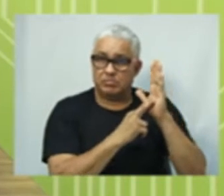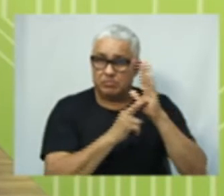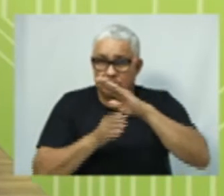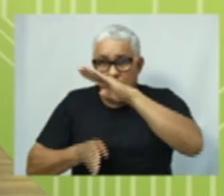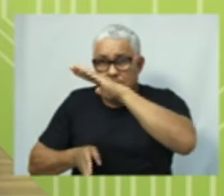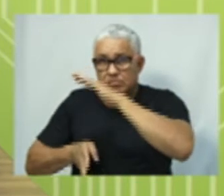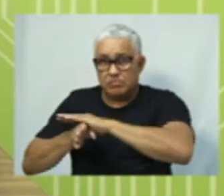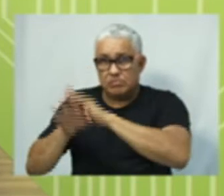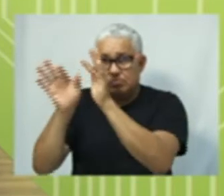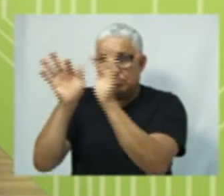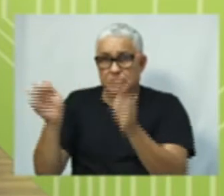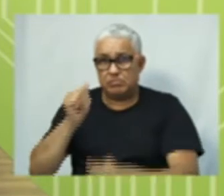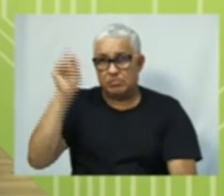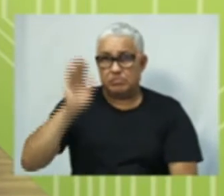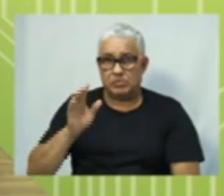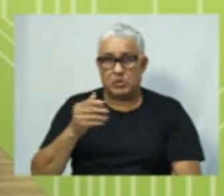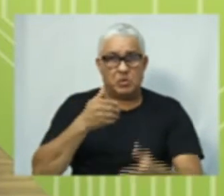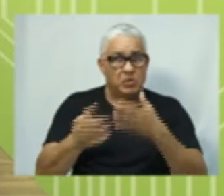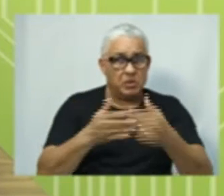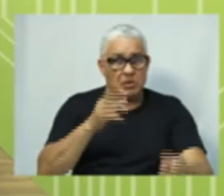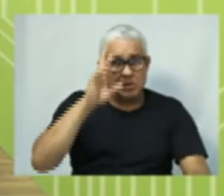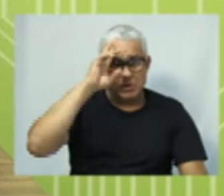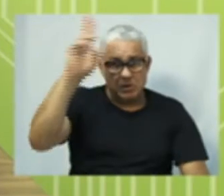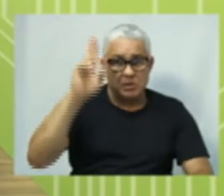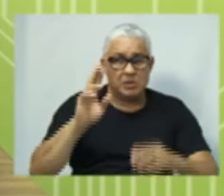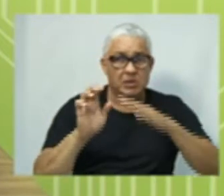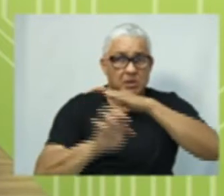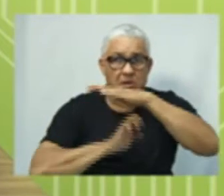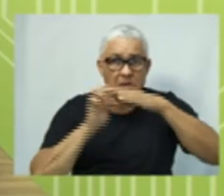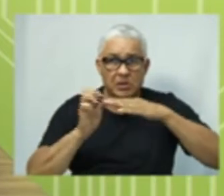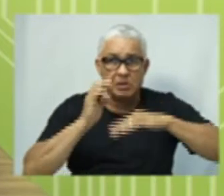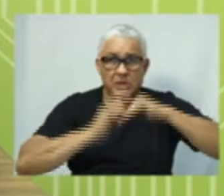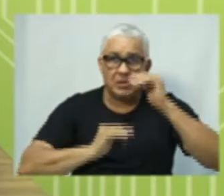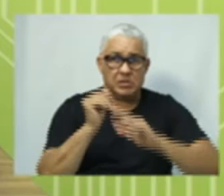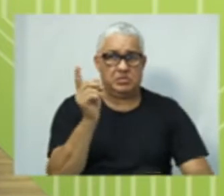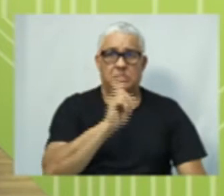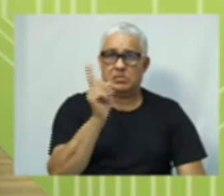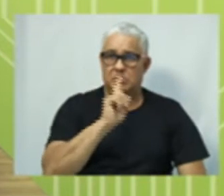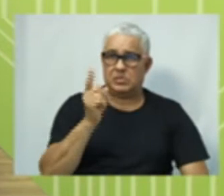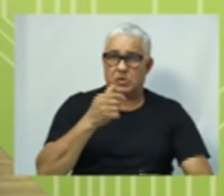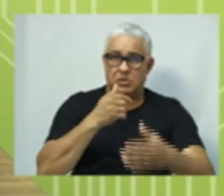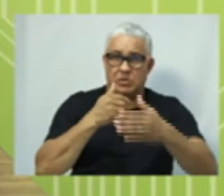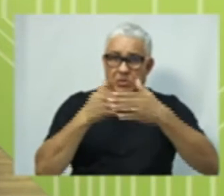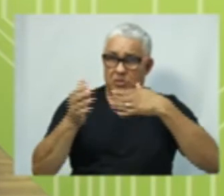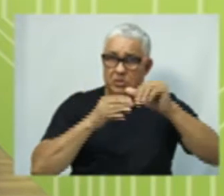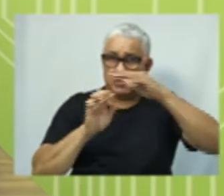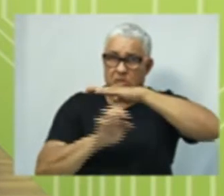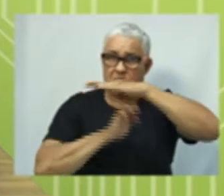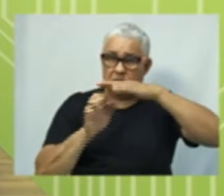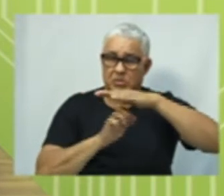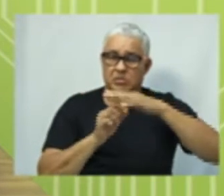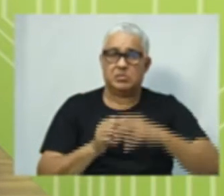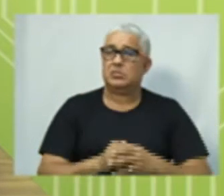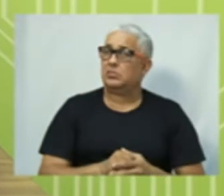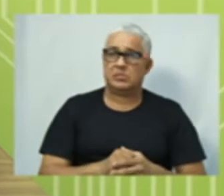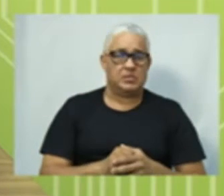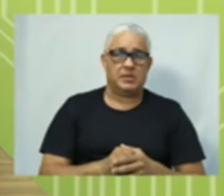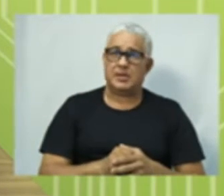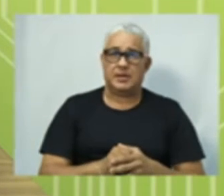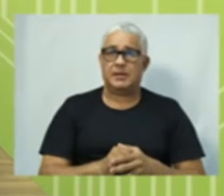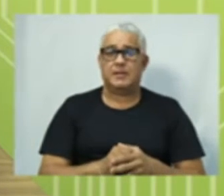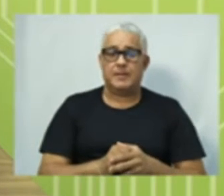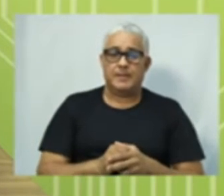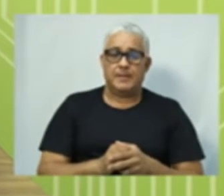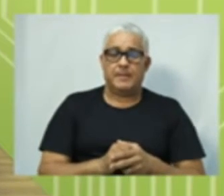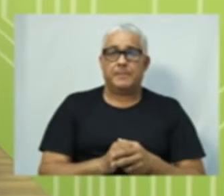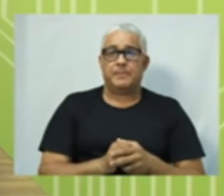Não é qualquer empresário que pode ser Simples Nacional, não é qualquer empresa. Lembra? micro e pequenas empresas e pequenas empresas